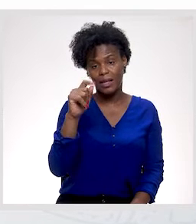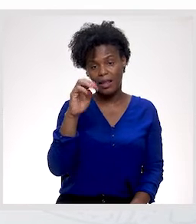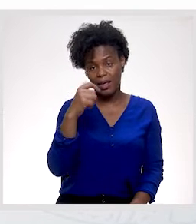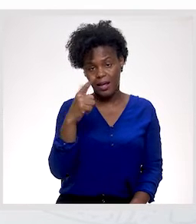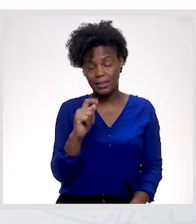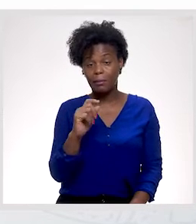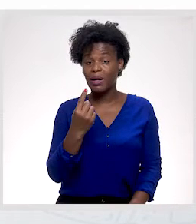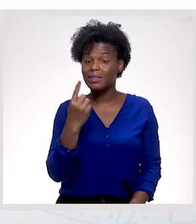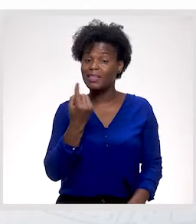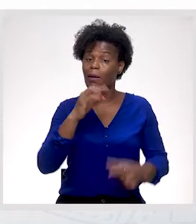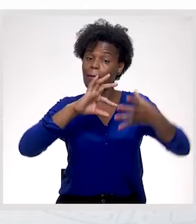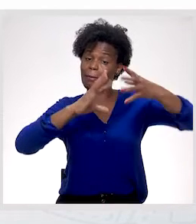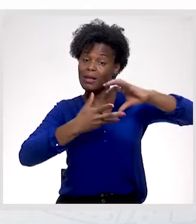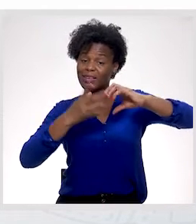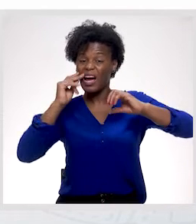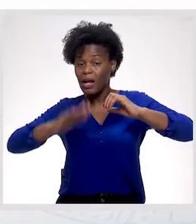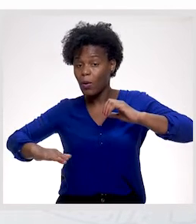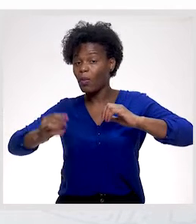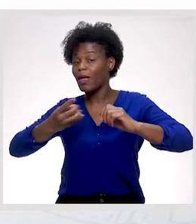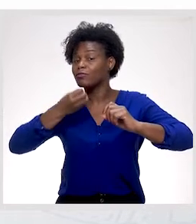seguintes características.